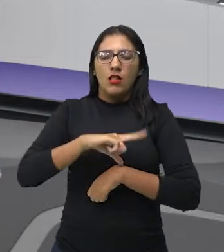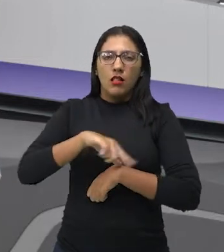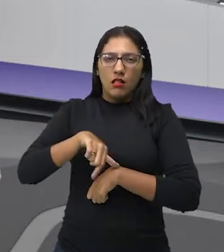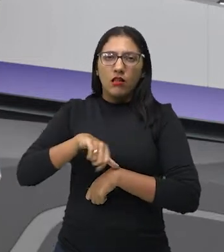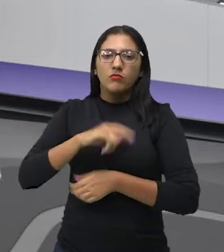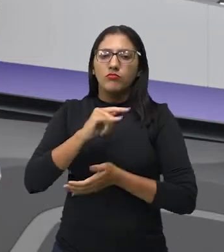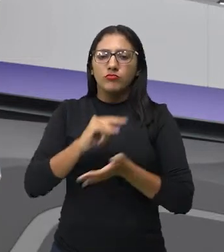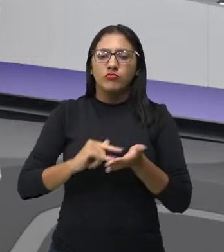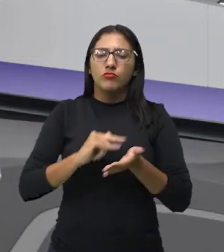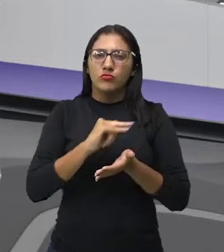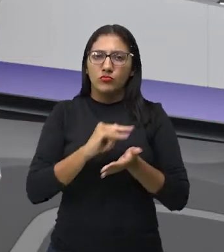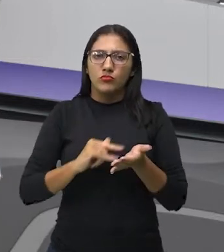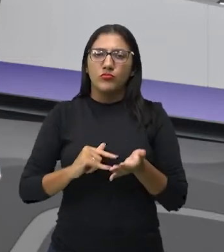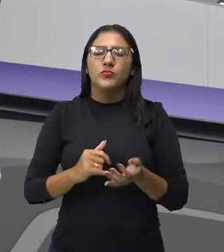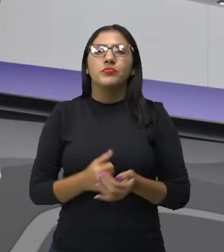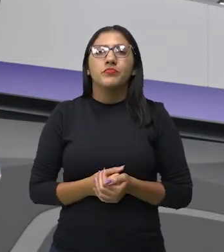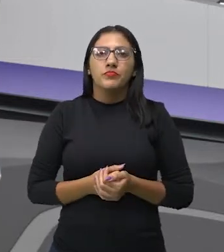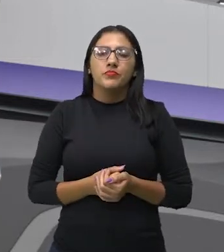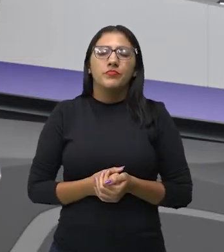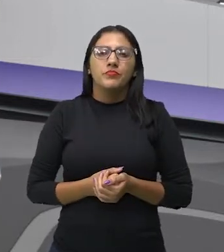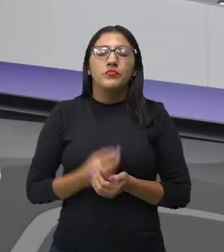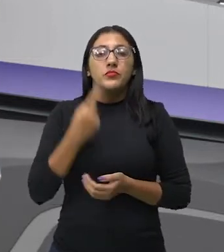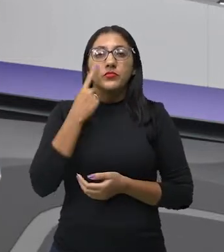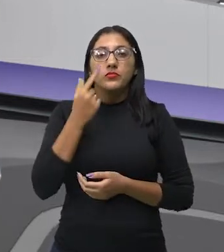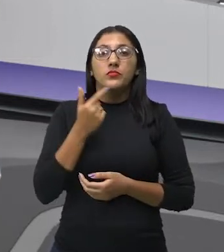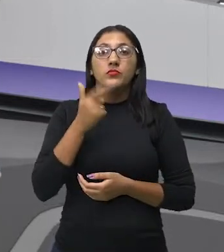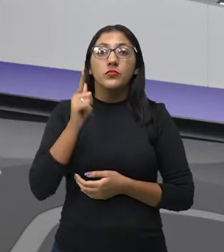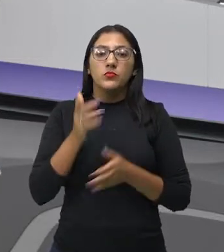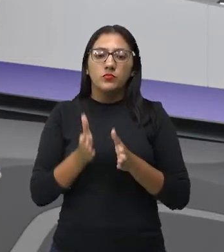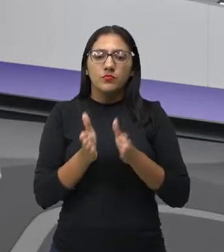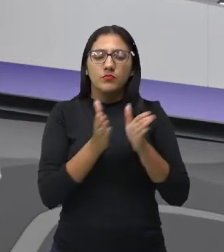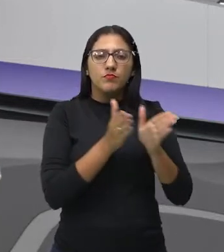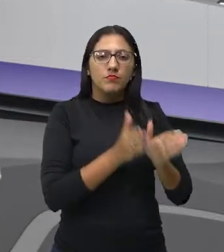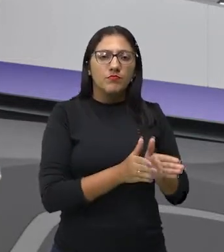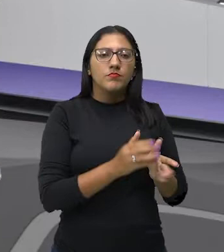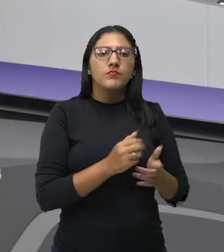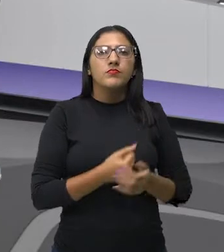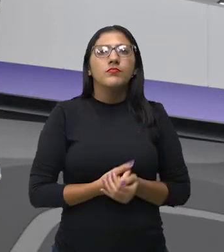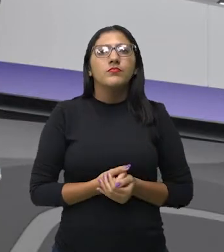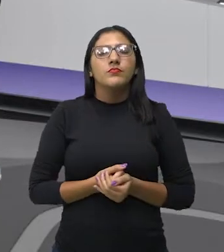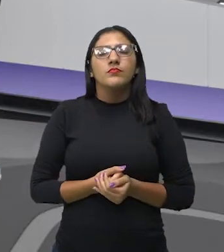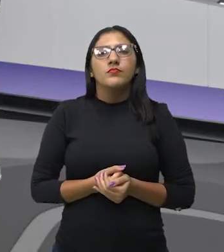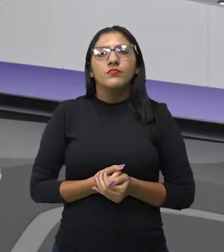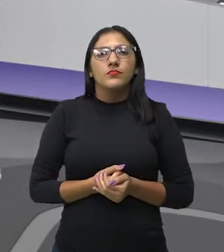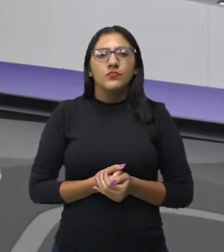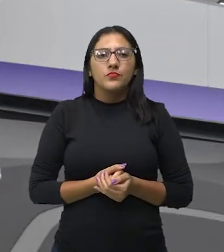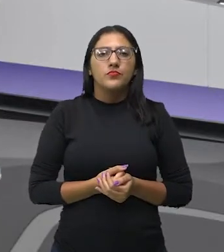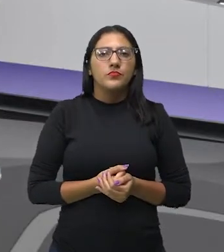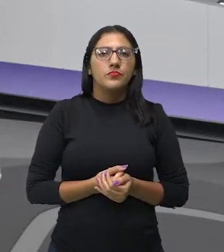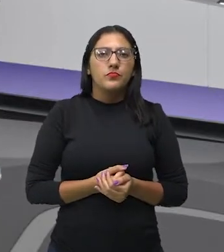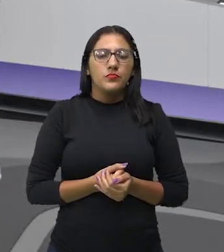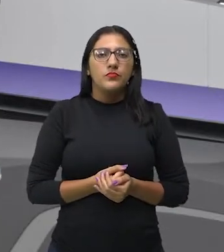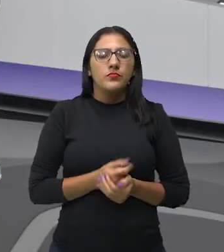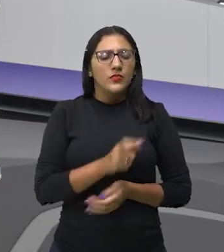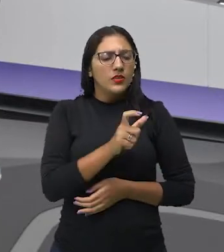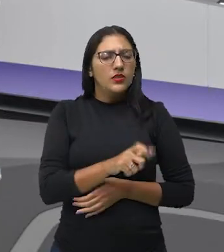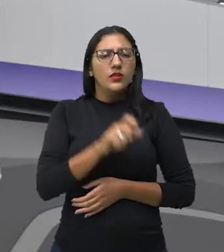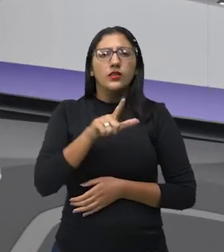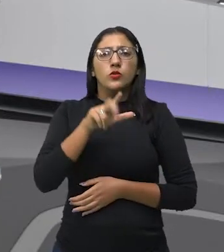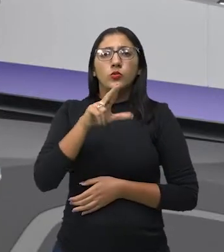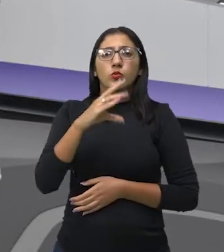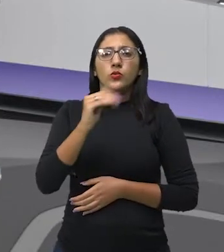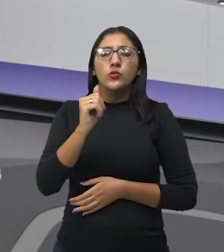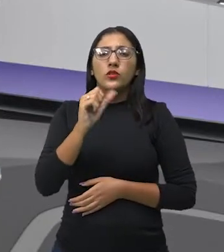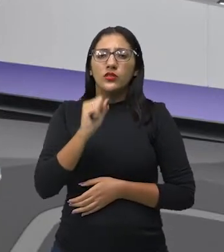em atraso, beleza? Vejamos então o que diz o nosso próximo personagem. Olha só, o que o Lucas